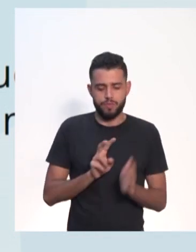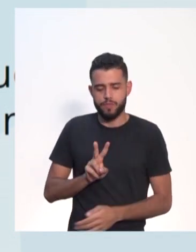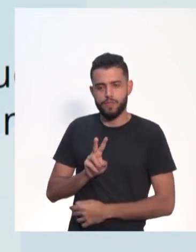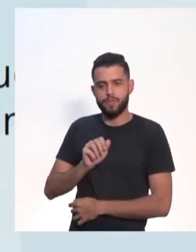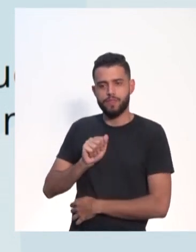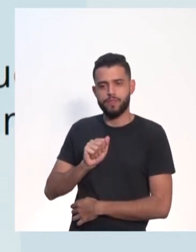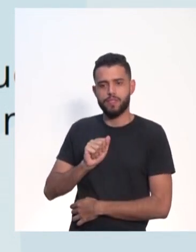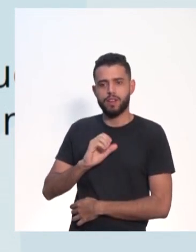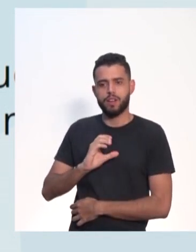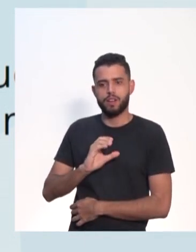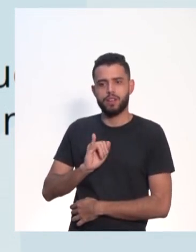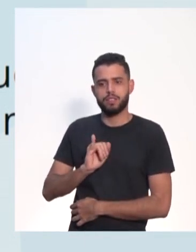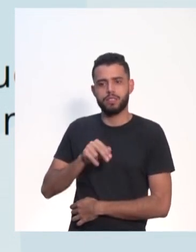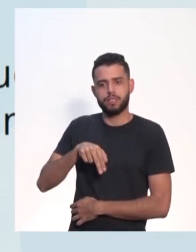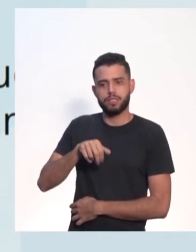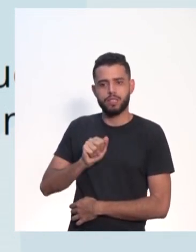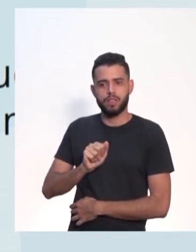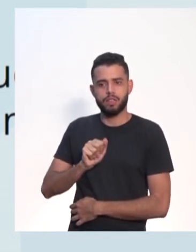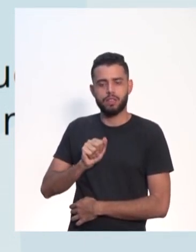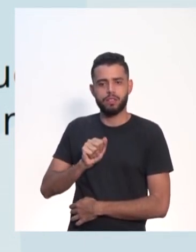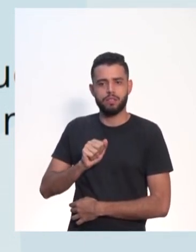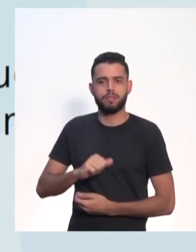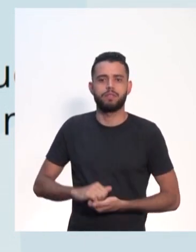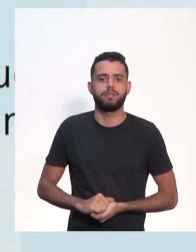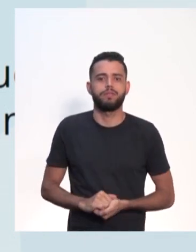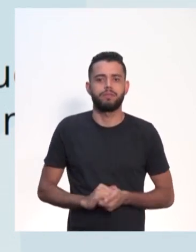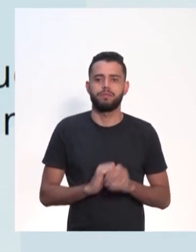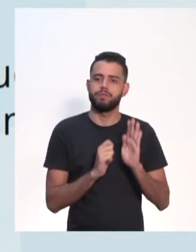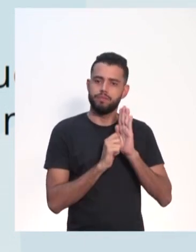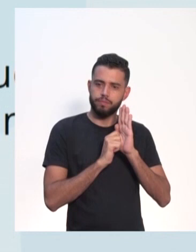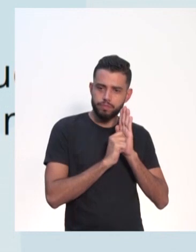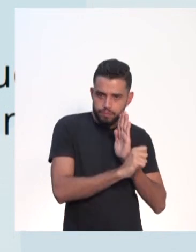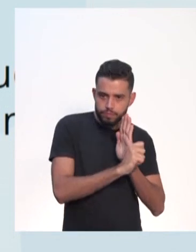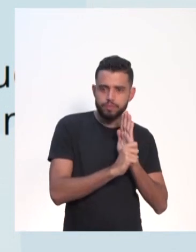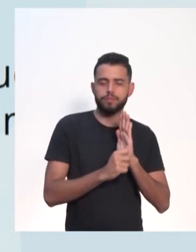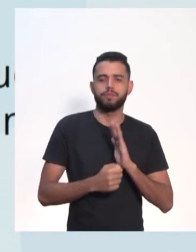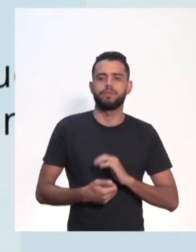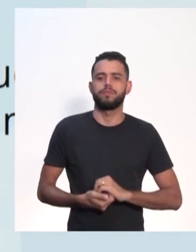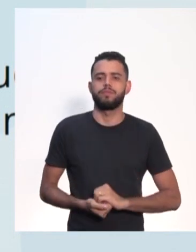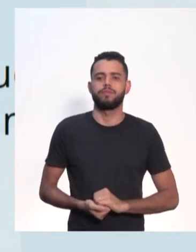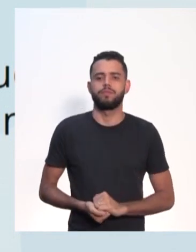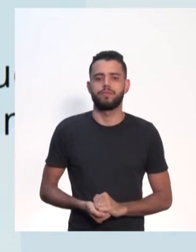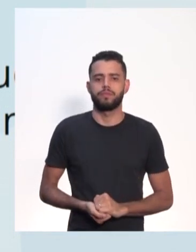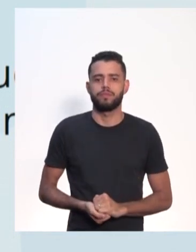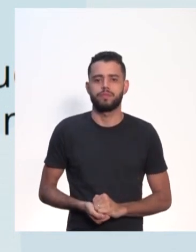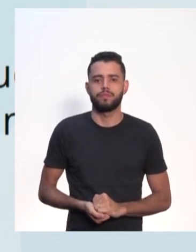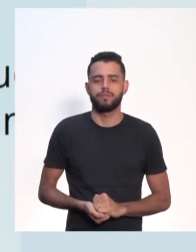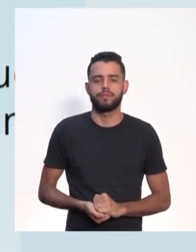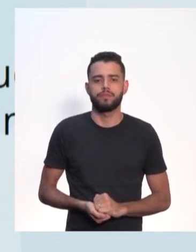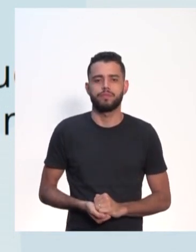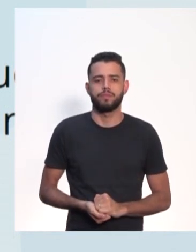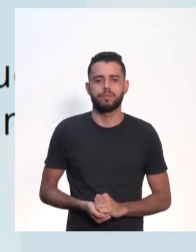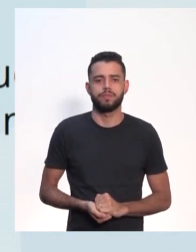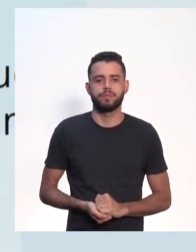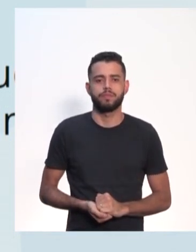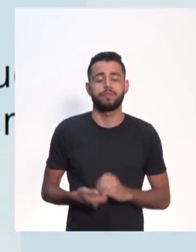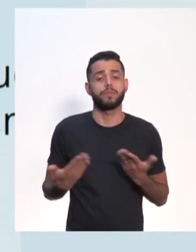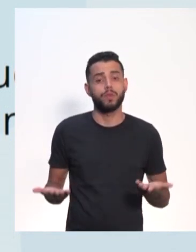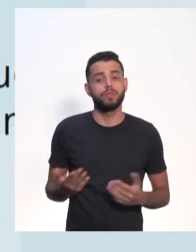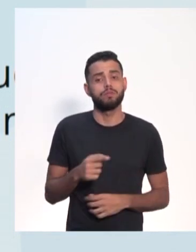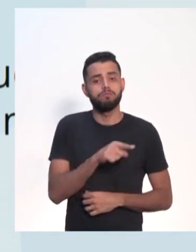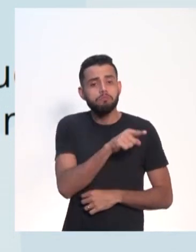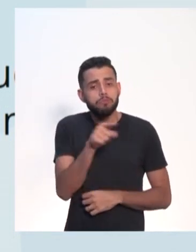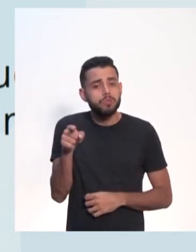Eu vou colorir nesse texto, a palavra vacina. Eu não sei vocês, mas eu estou na dúvida